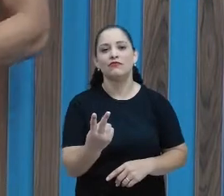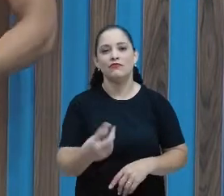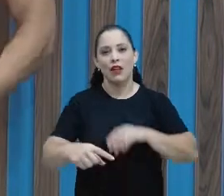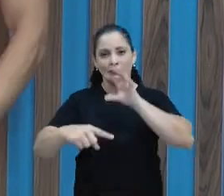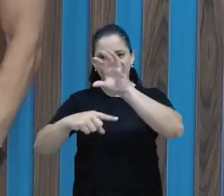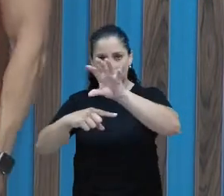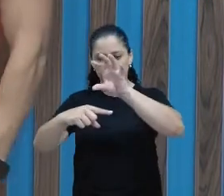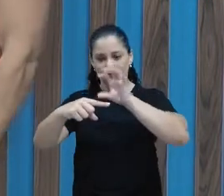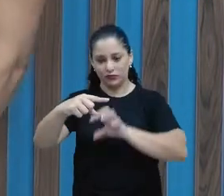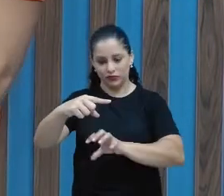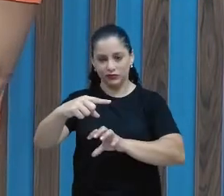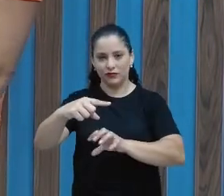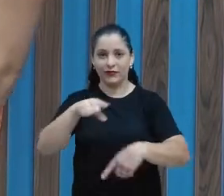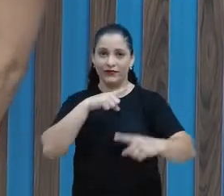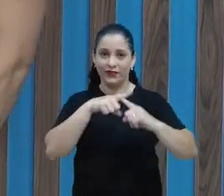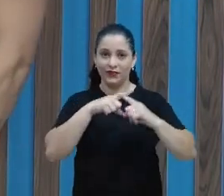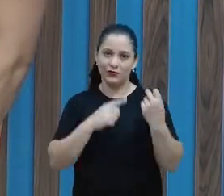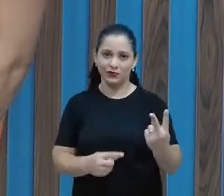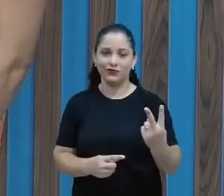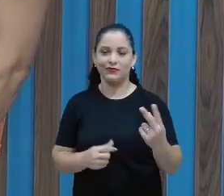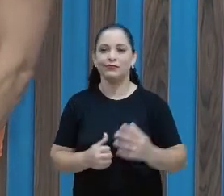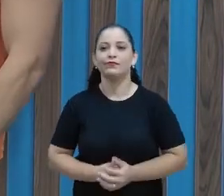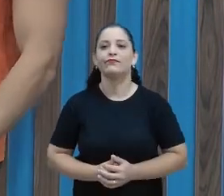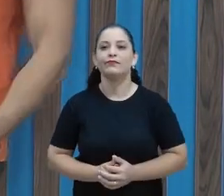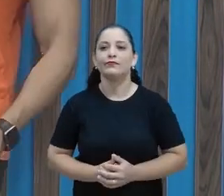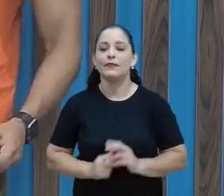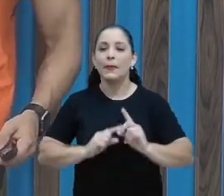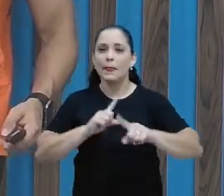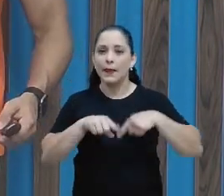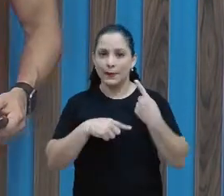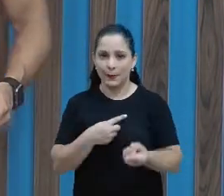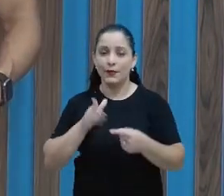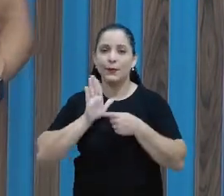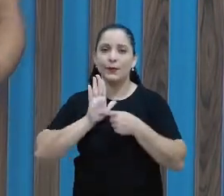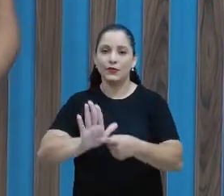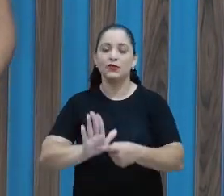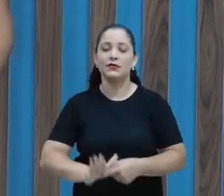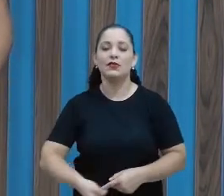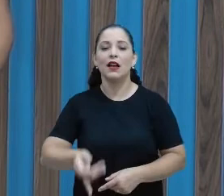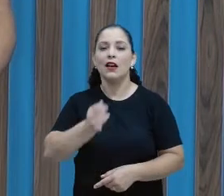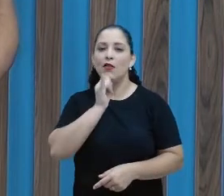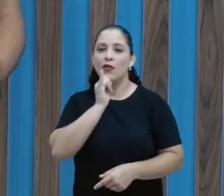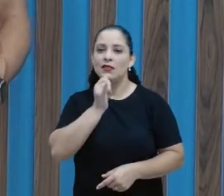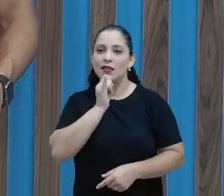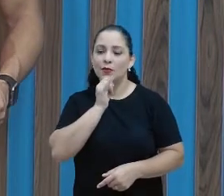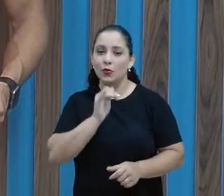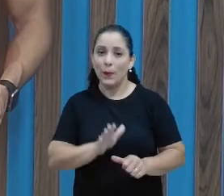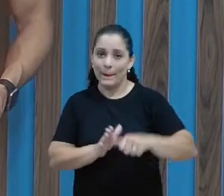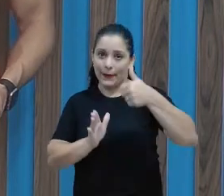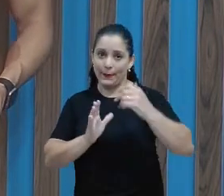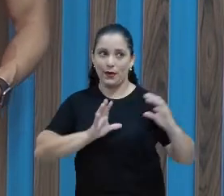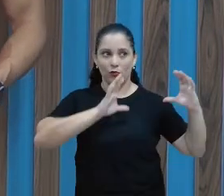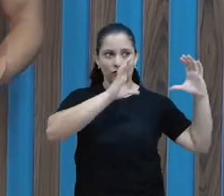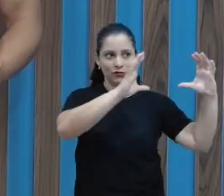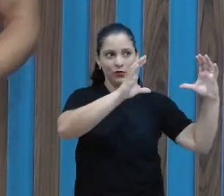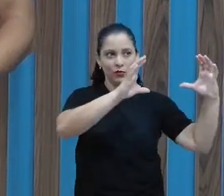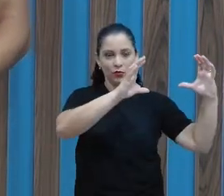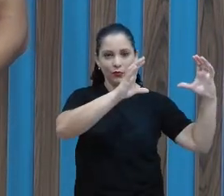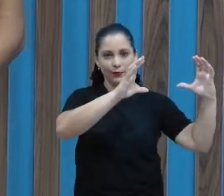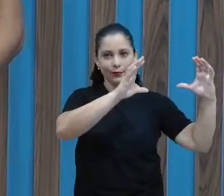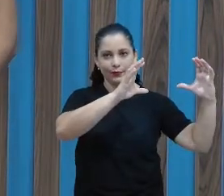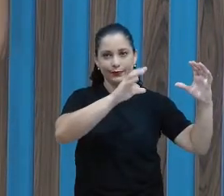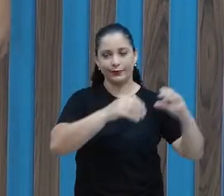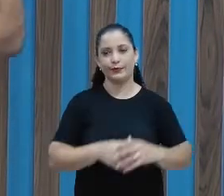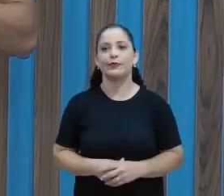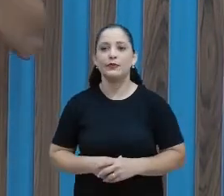quanto o denominador, certo? Depois eu coloquei aí o exemplo do primeiro círculo, que foi dividido aí em